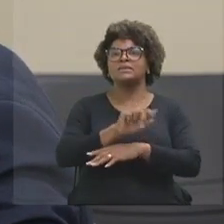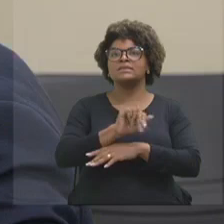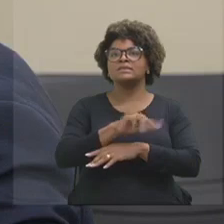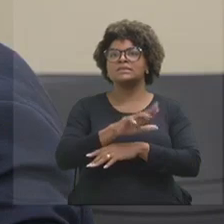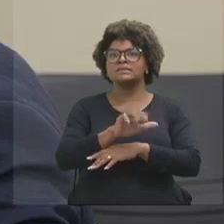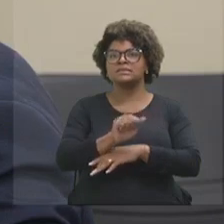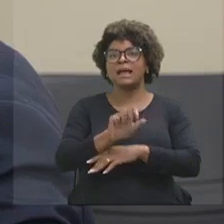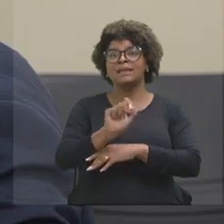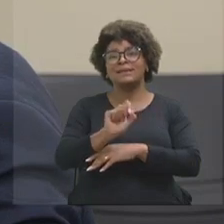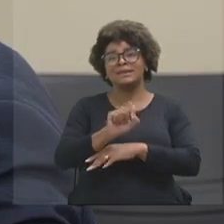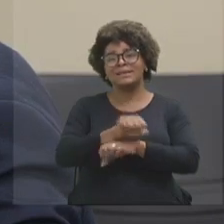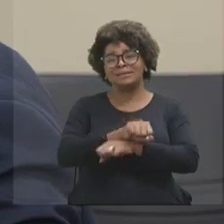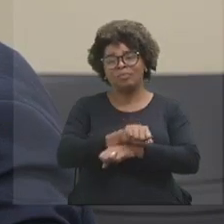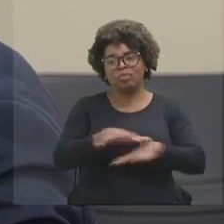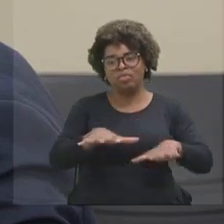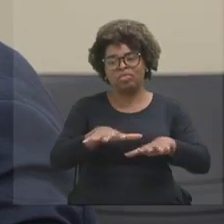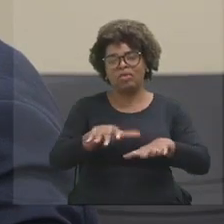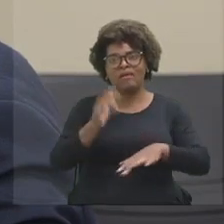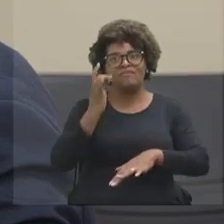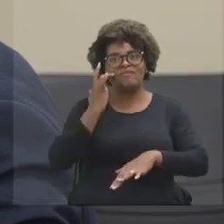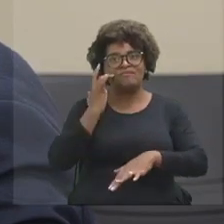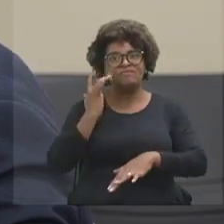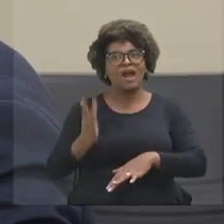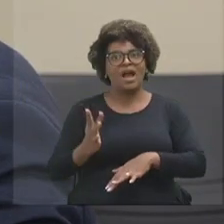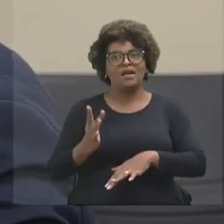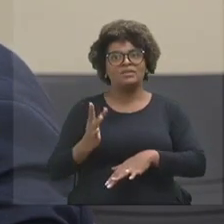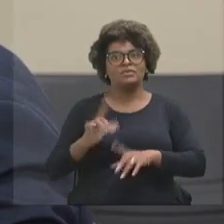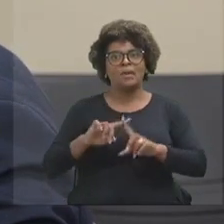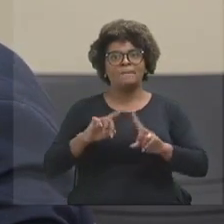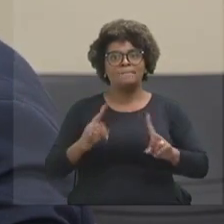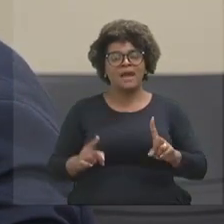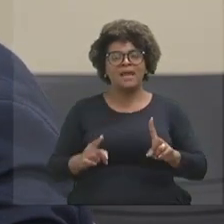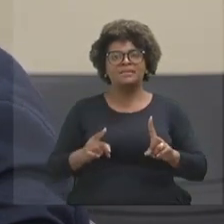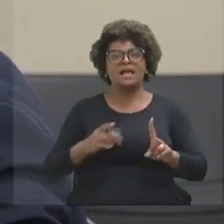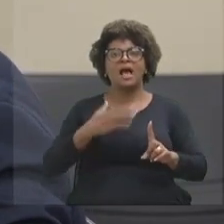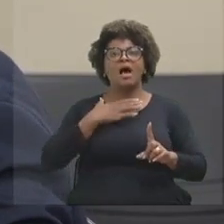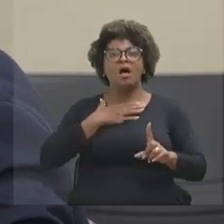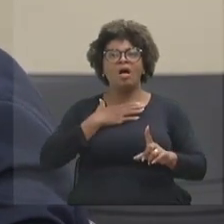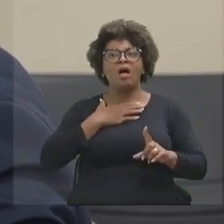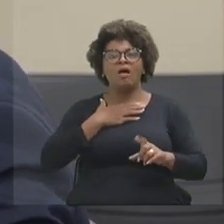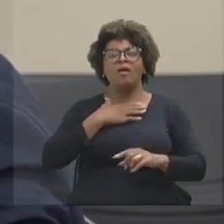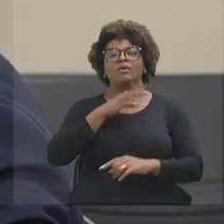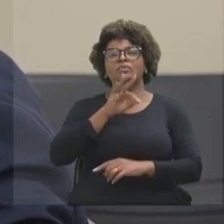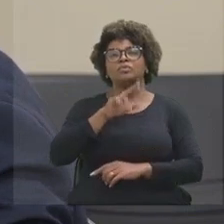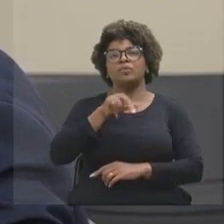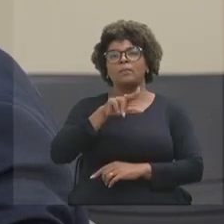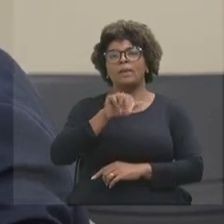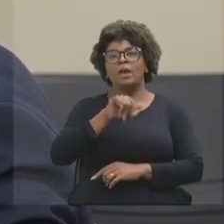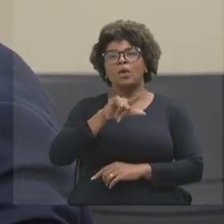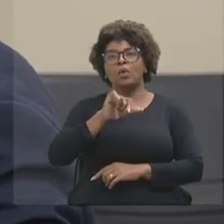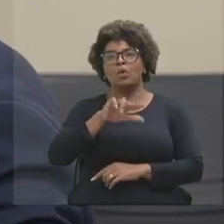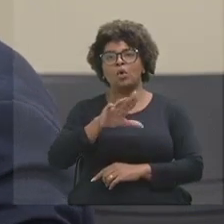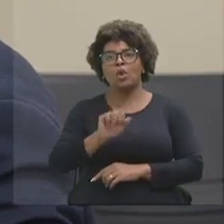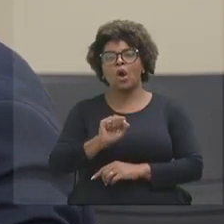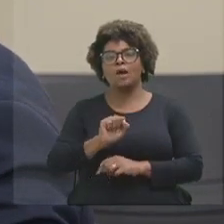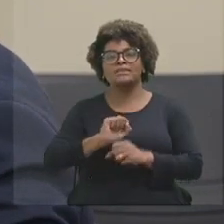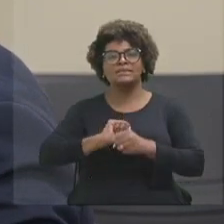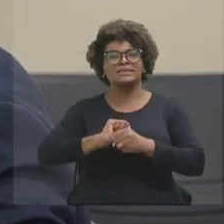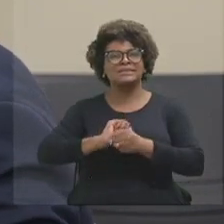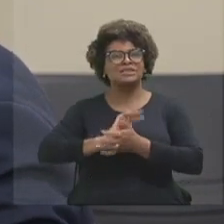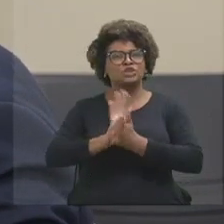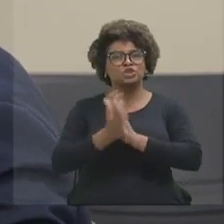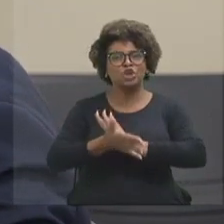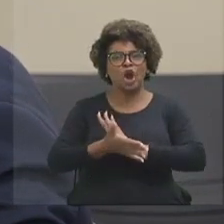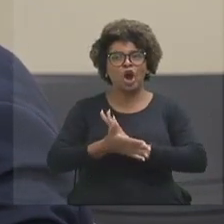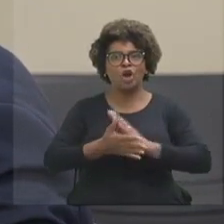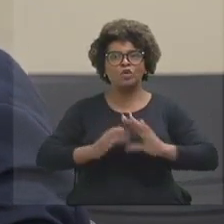com maior facilidade a tuberculose ela gera mais nova imortalidade né o pulmão pode ser destruído se não for tratado vou levar essas